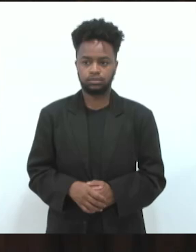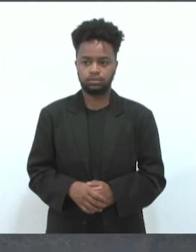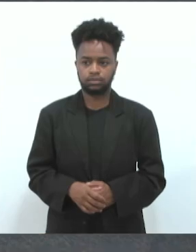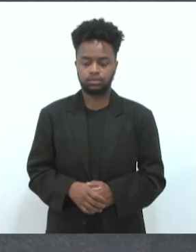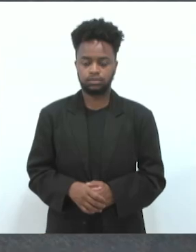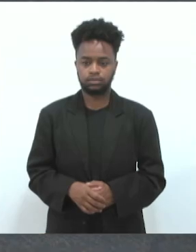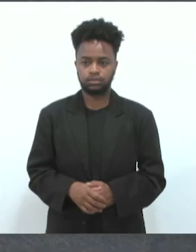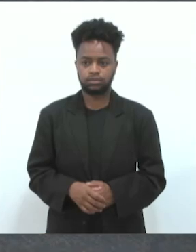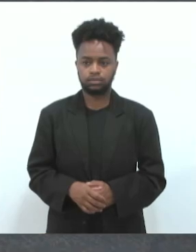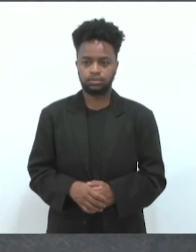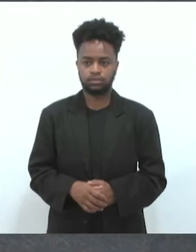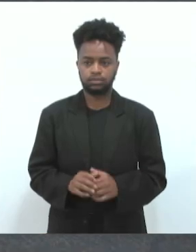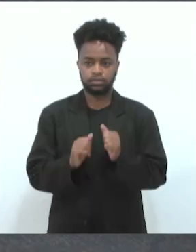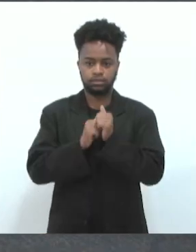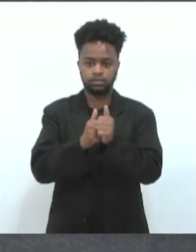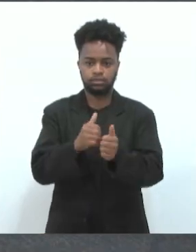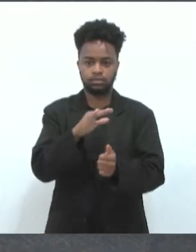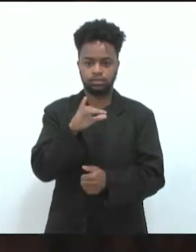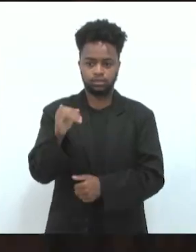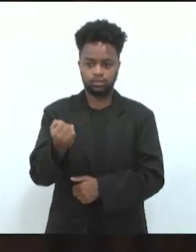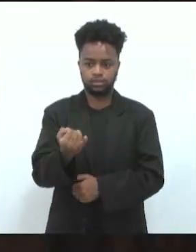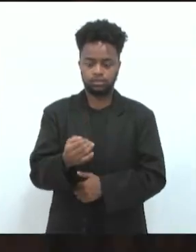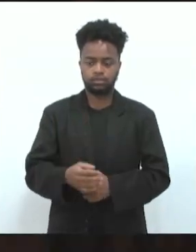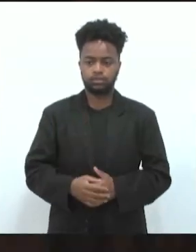De acordo com a CCJ, presidente.